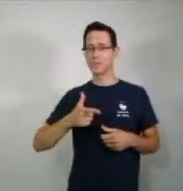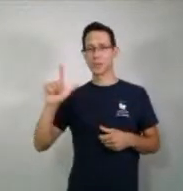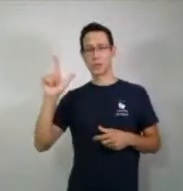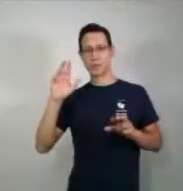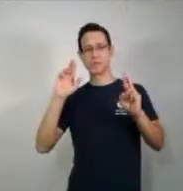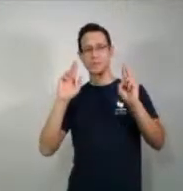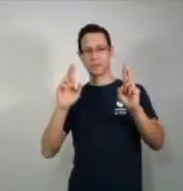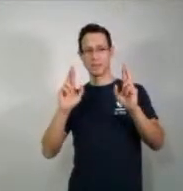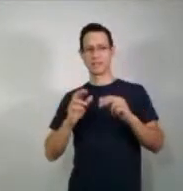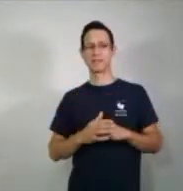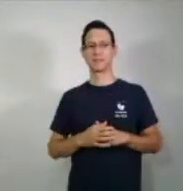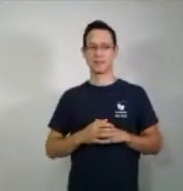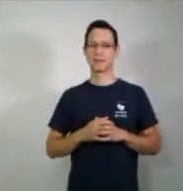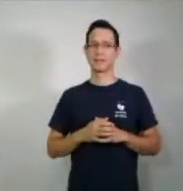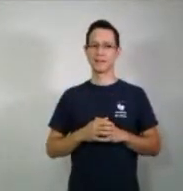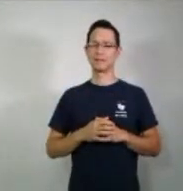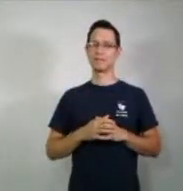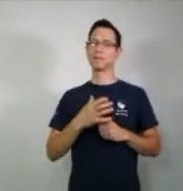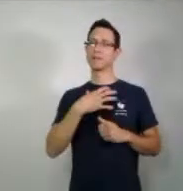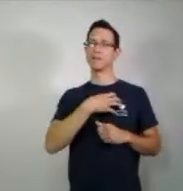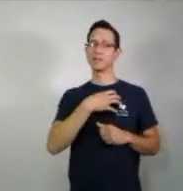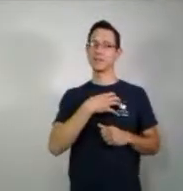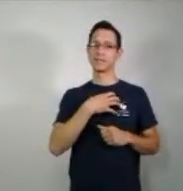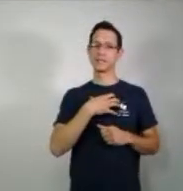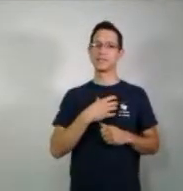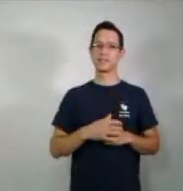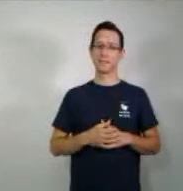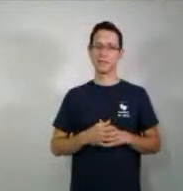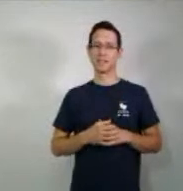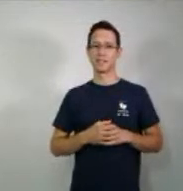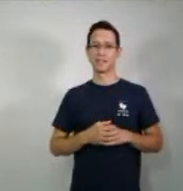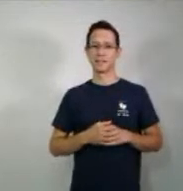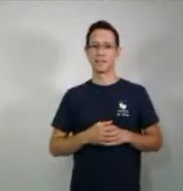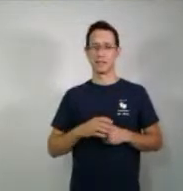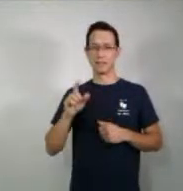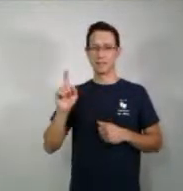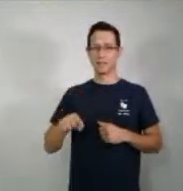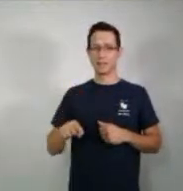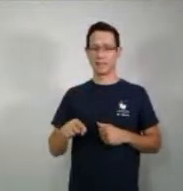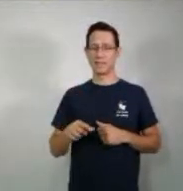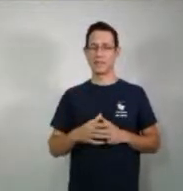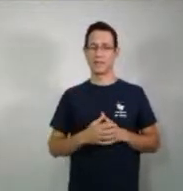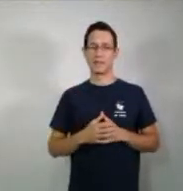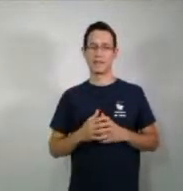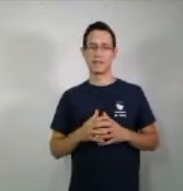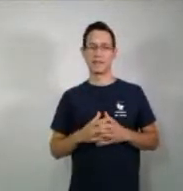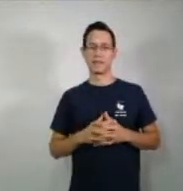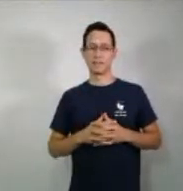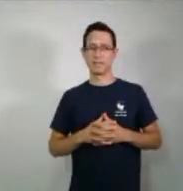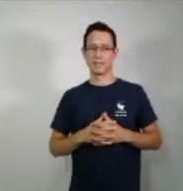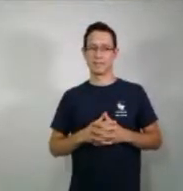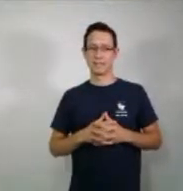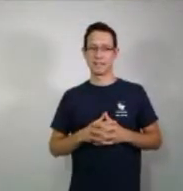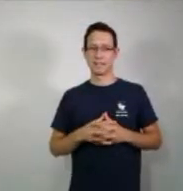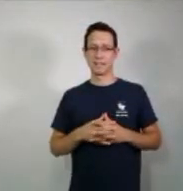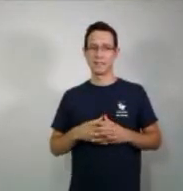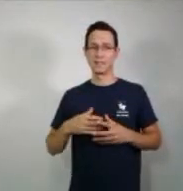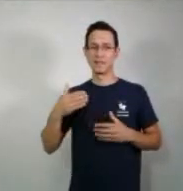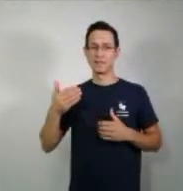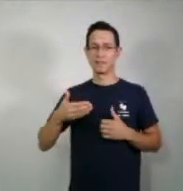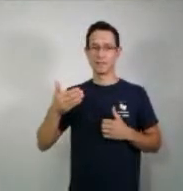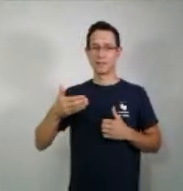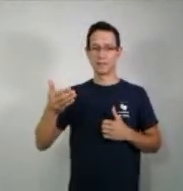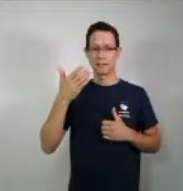expectativa e com essa sensação que eu acho que é bonita, né, que a Canora, né,